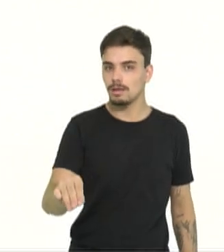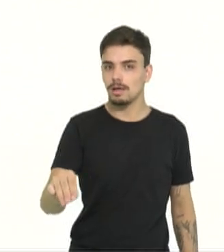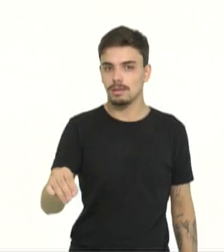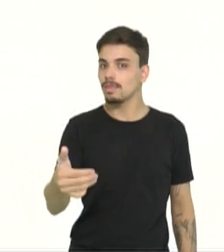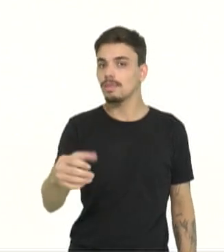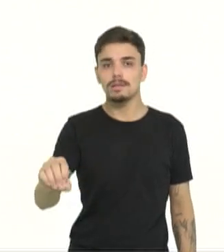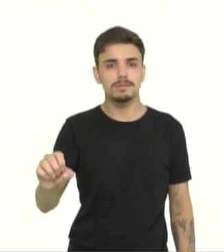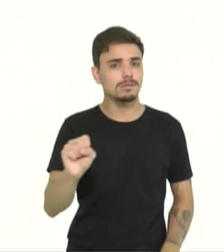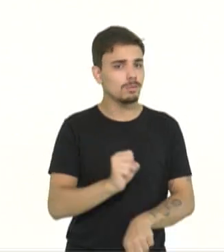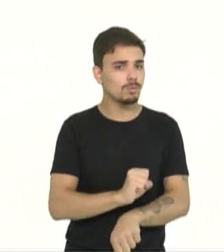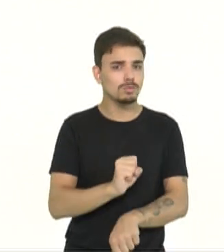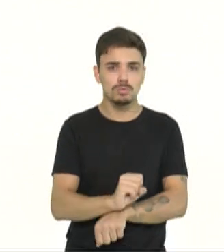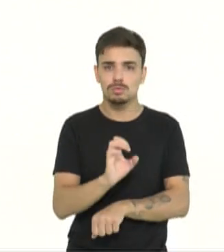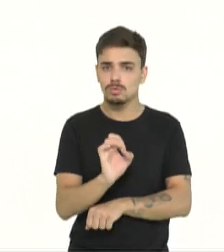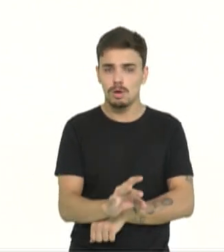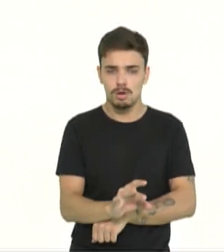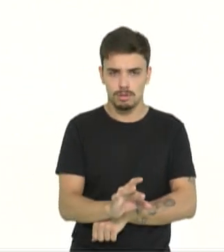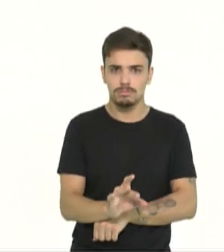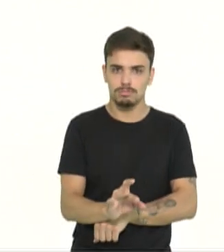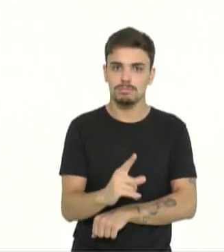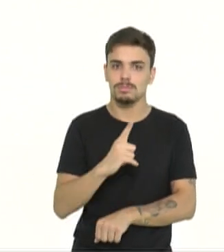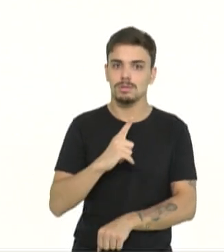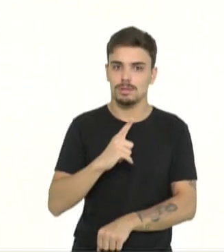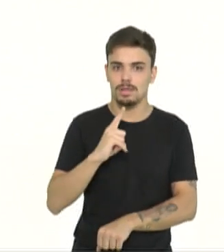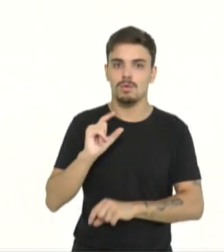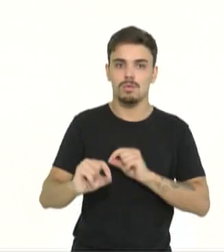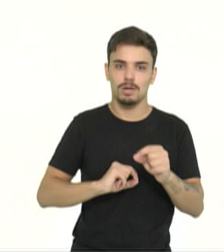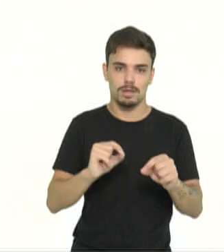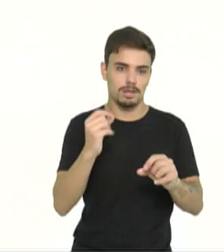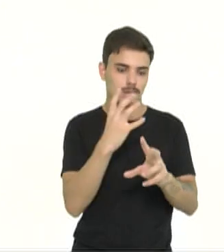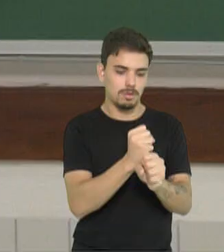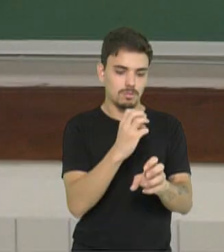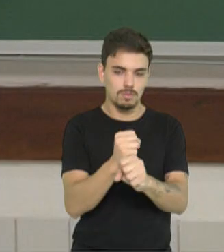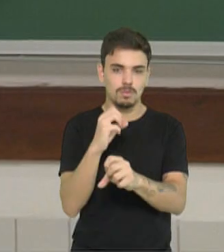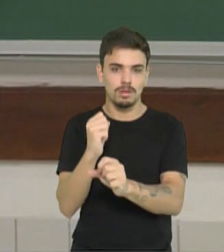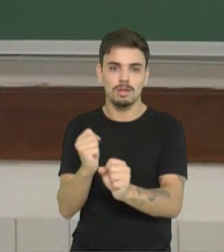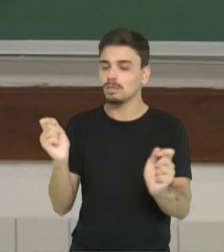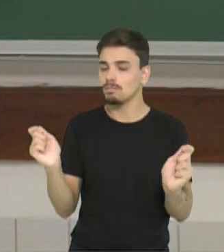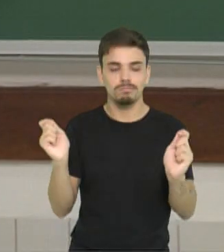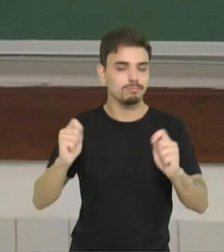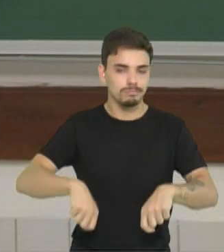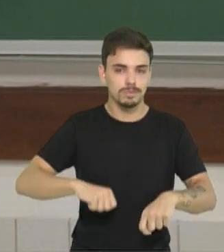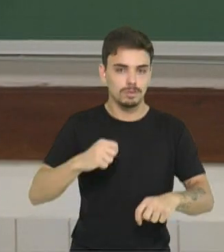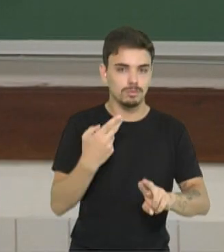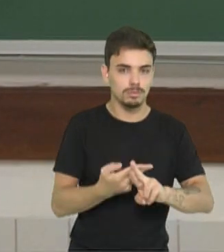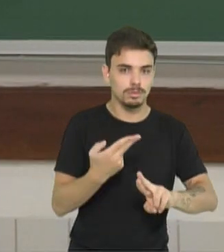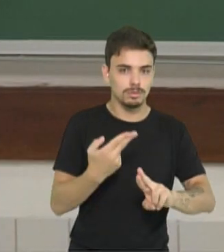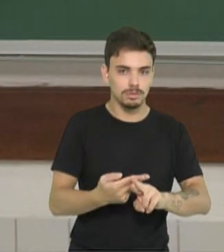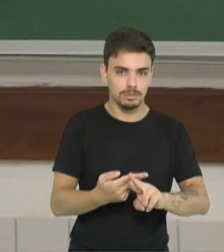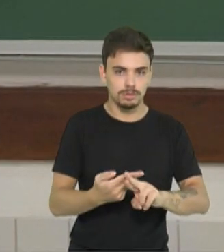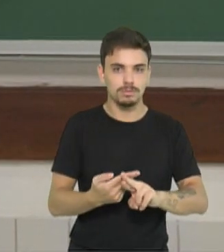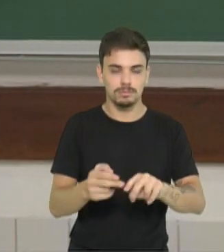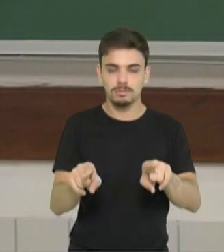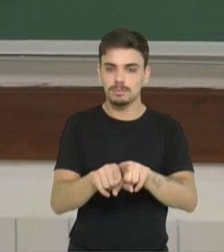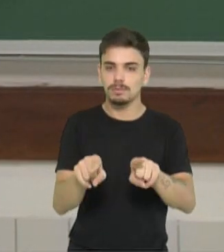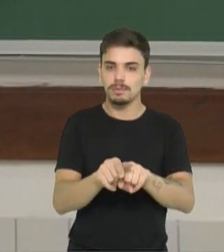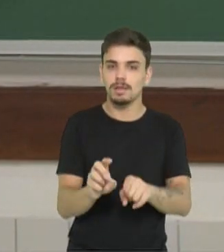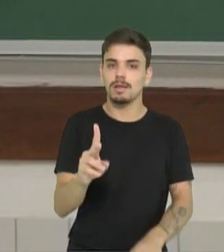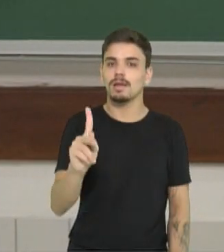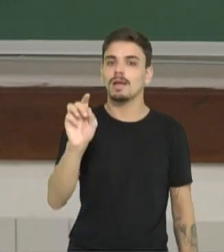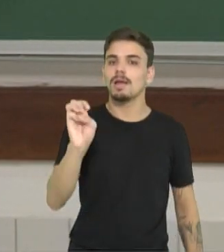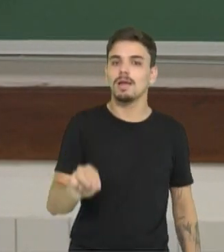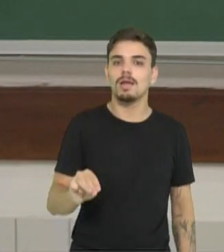10 segundos. Não podemos calcular usando uma velocidade de quilômetros por hora e o tempo em